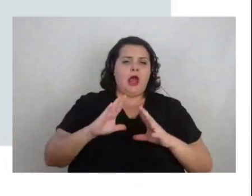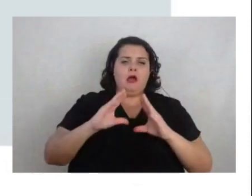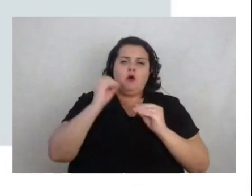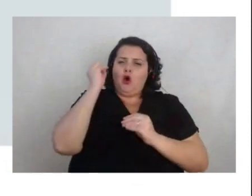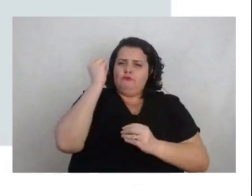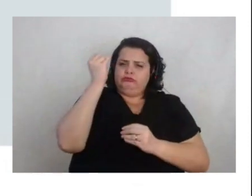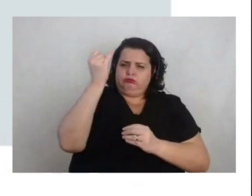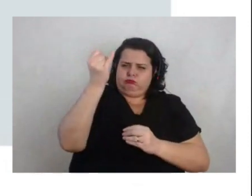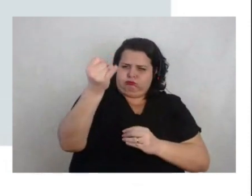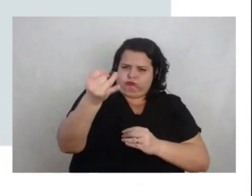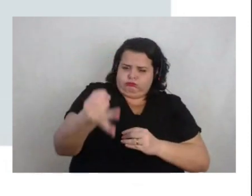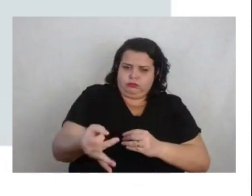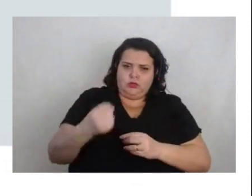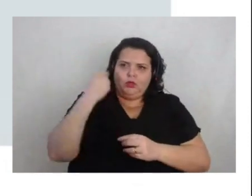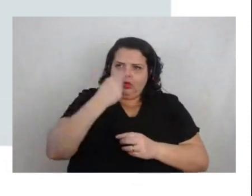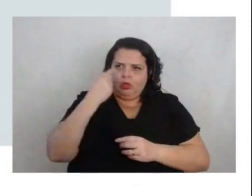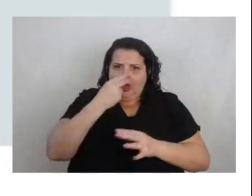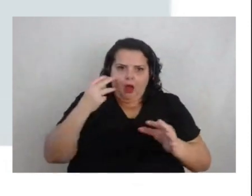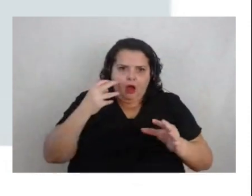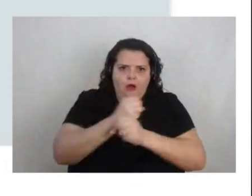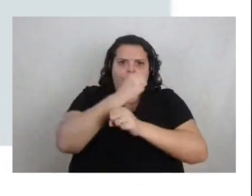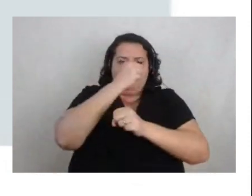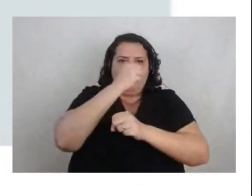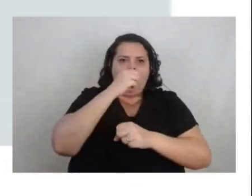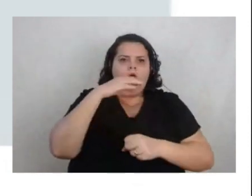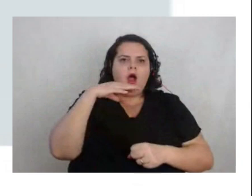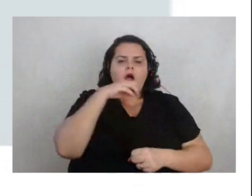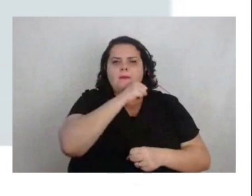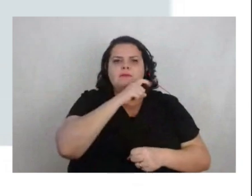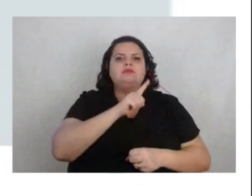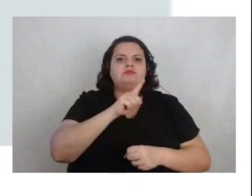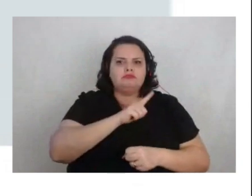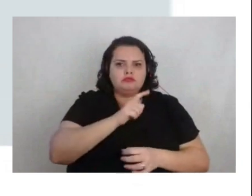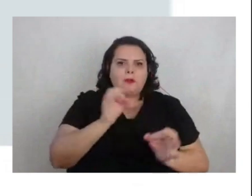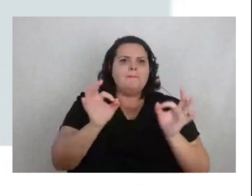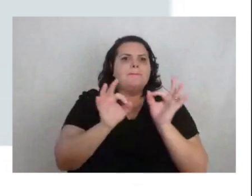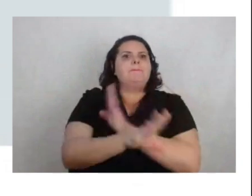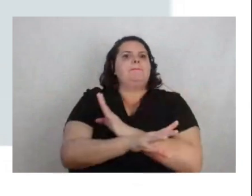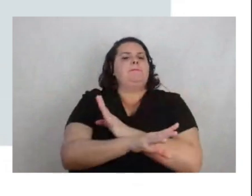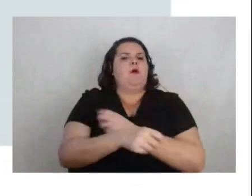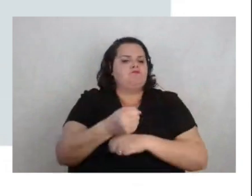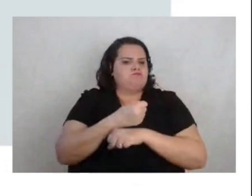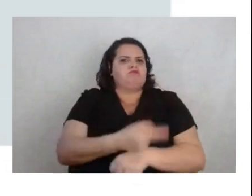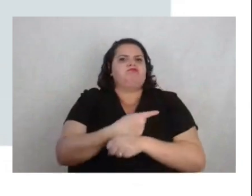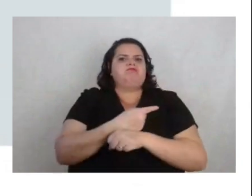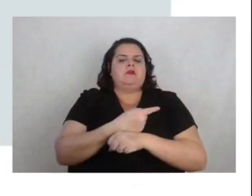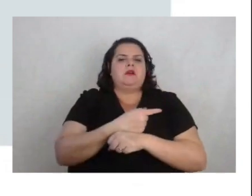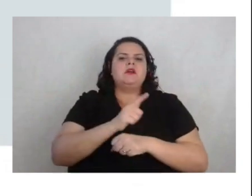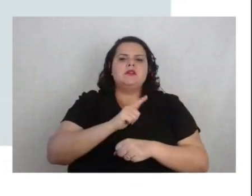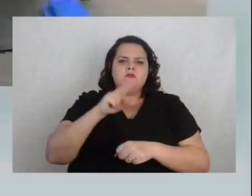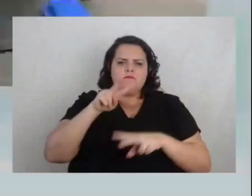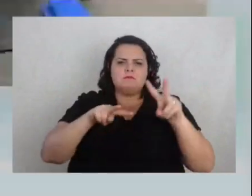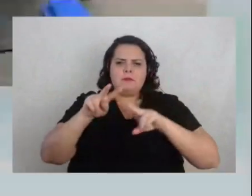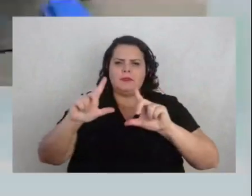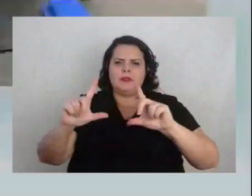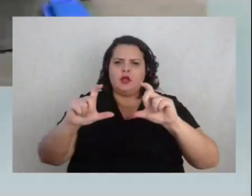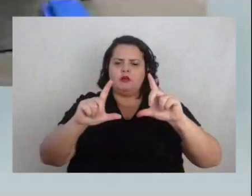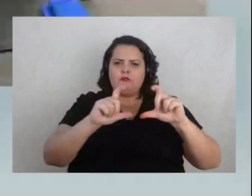depois nós tínhamos, felizmente, unidades prontas. Aqui são aparelhos de anestesia que compramos